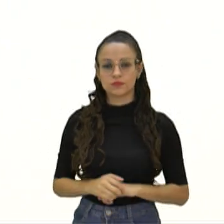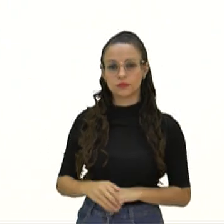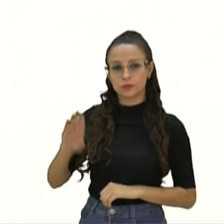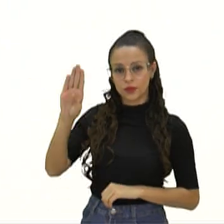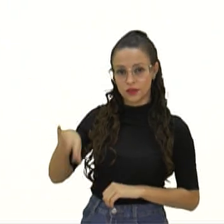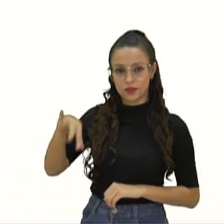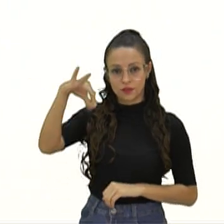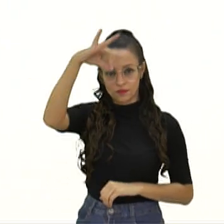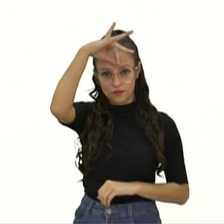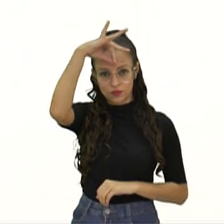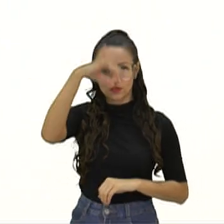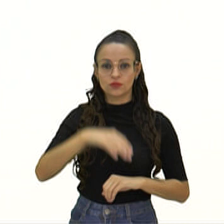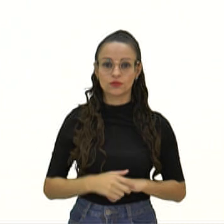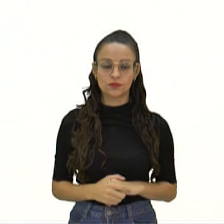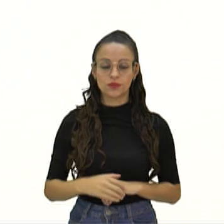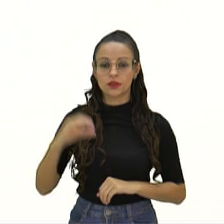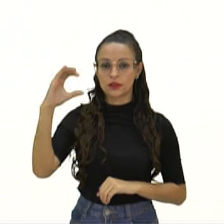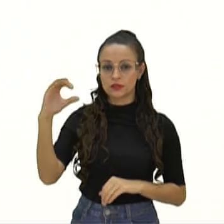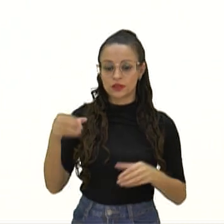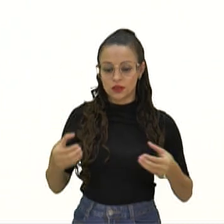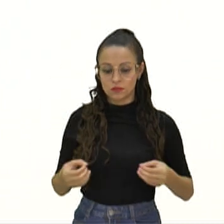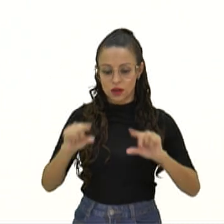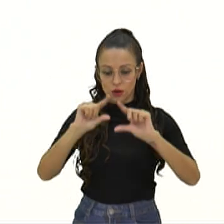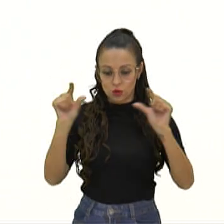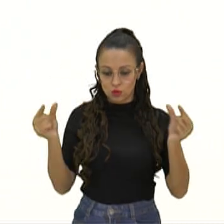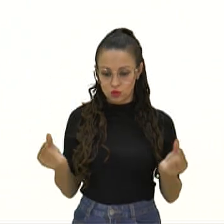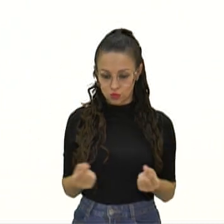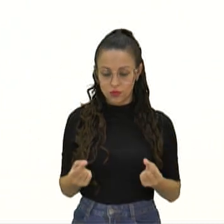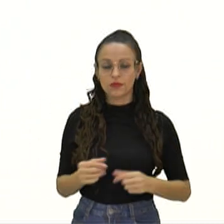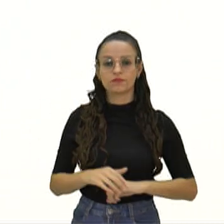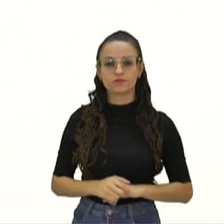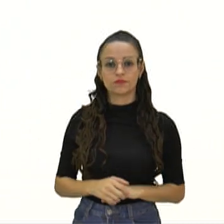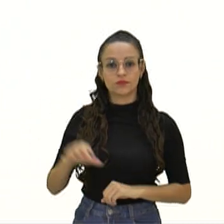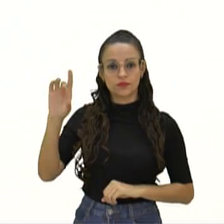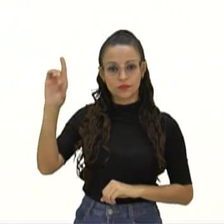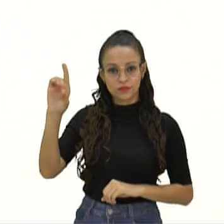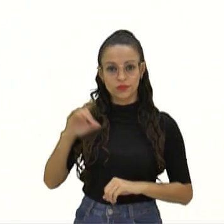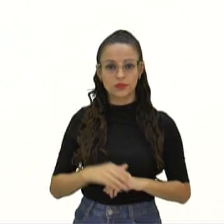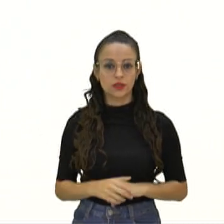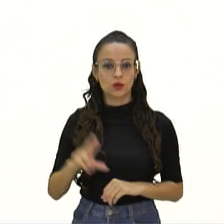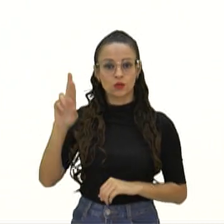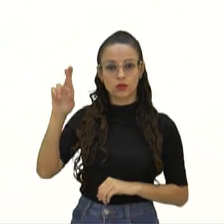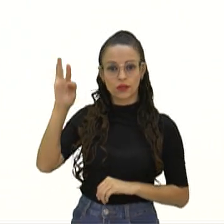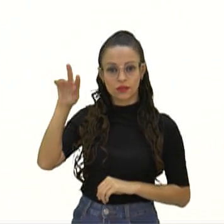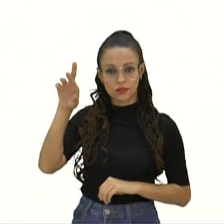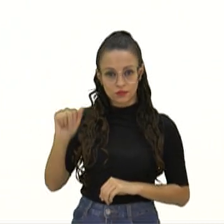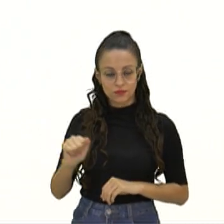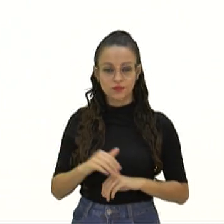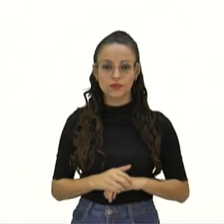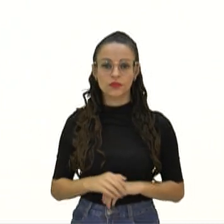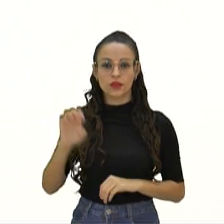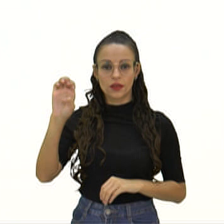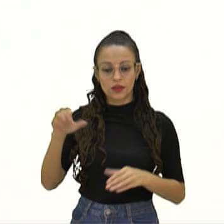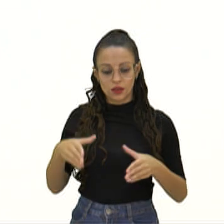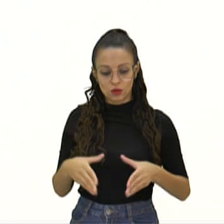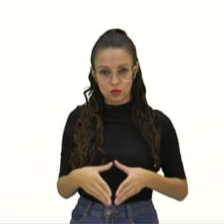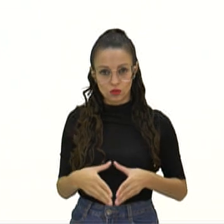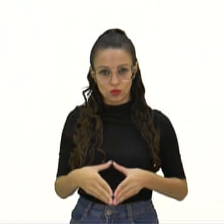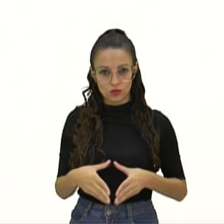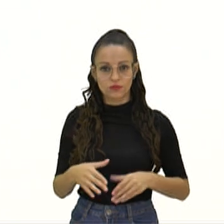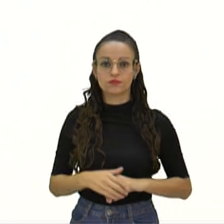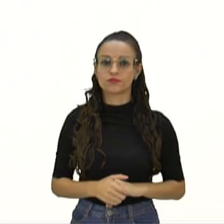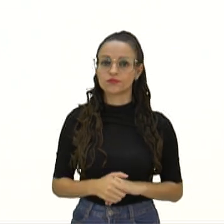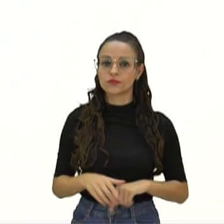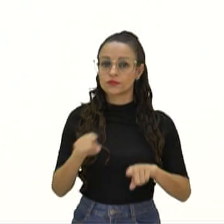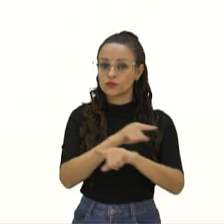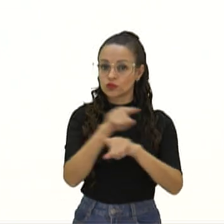vagina. Letra C, a tuba uterina. Letra D, a uretra. E letra E, o útero. Dou um tempinho